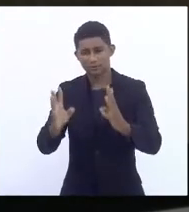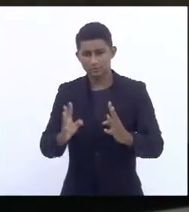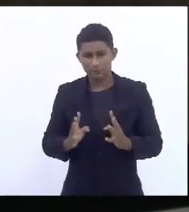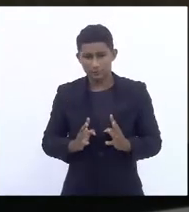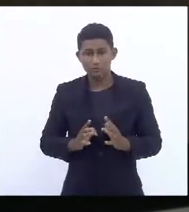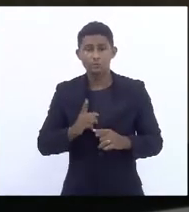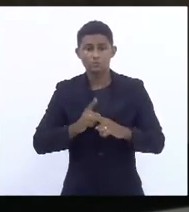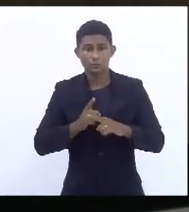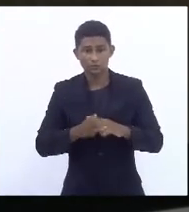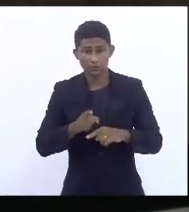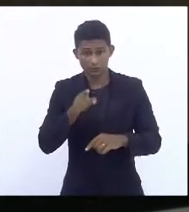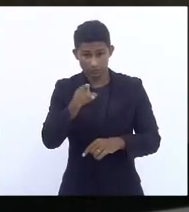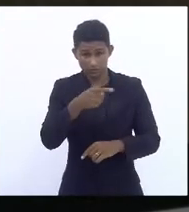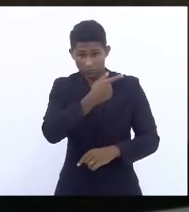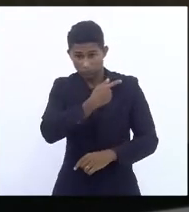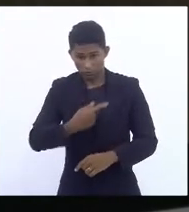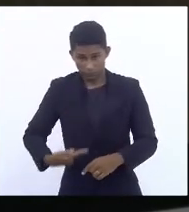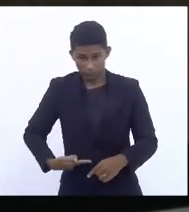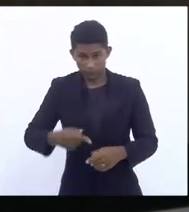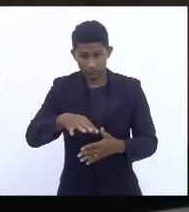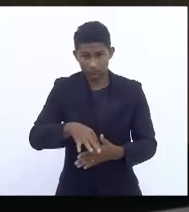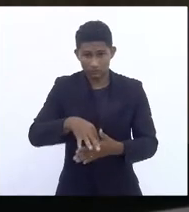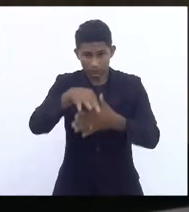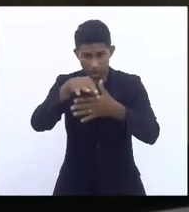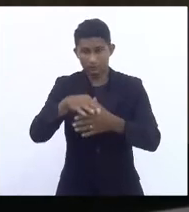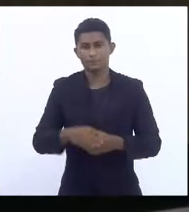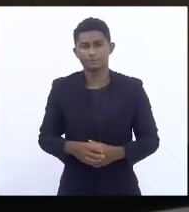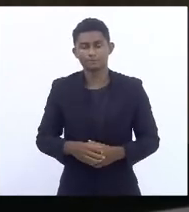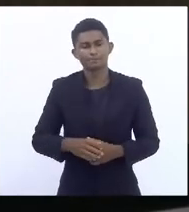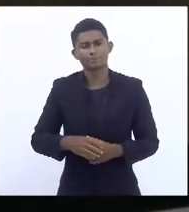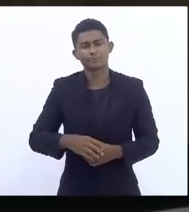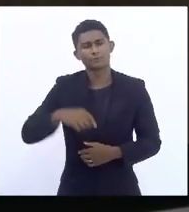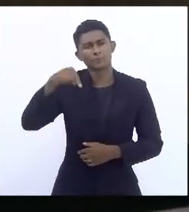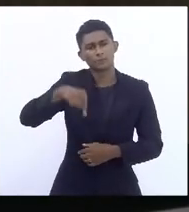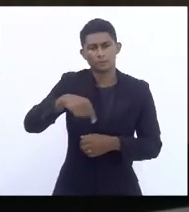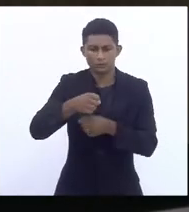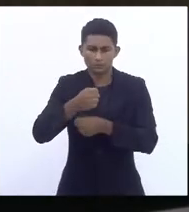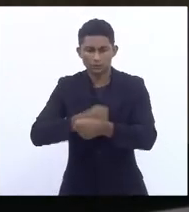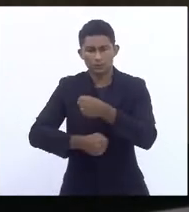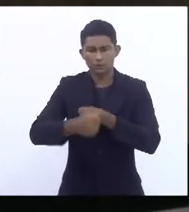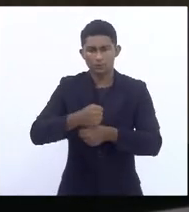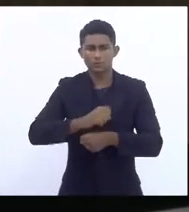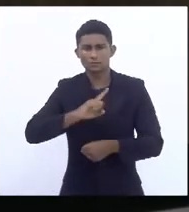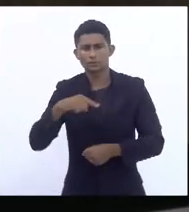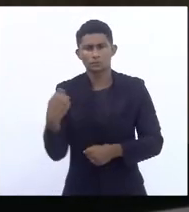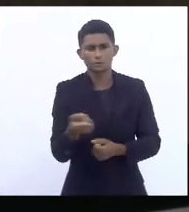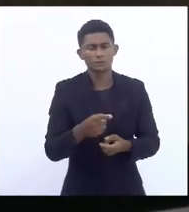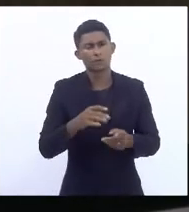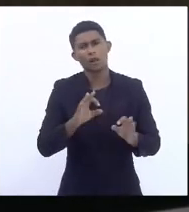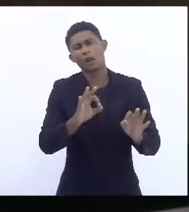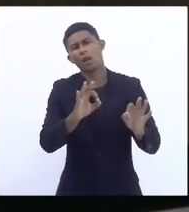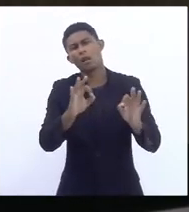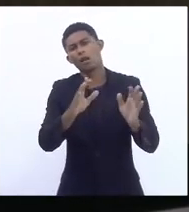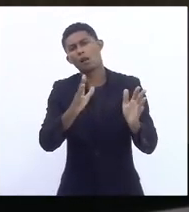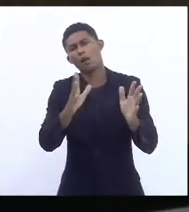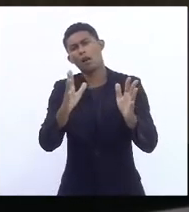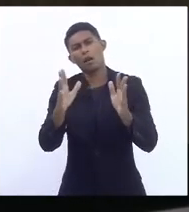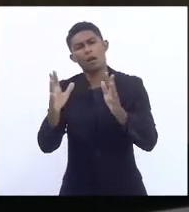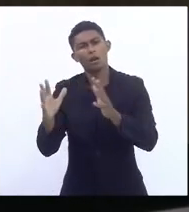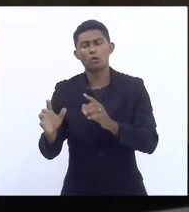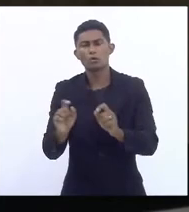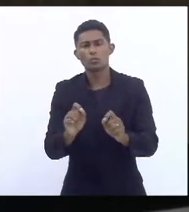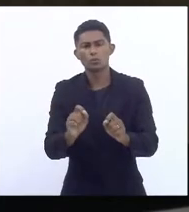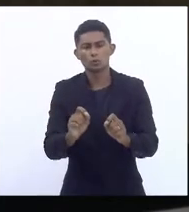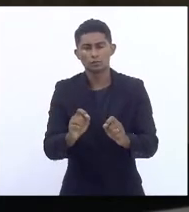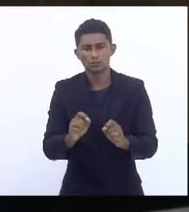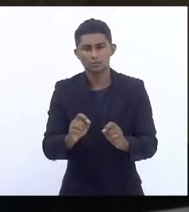líder do governo. Nós assistimos aqui no ano passado à apresentação do projeto de lei referente,